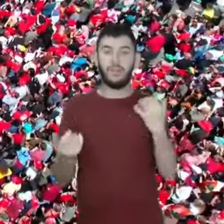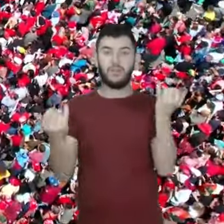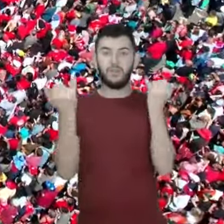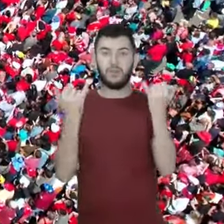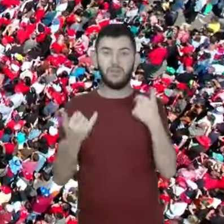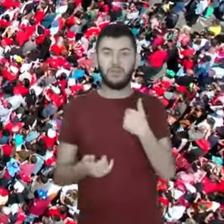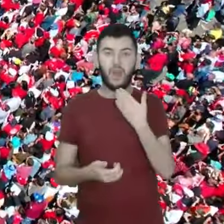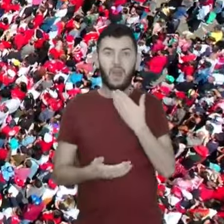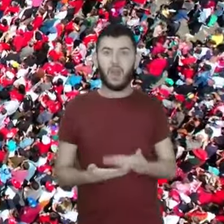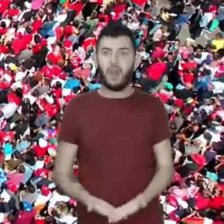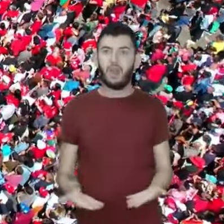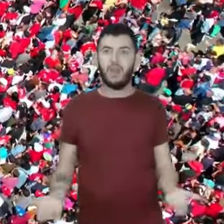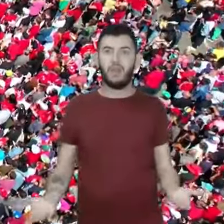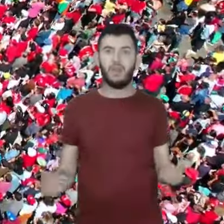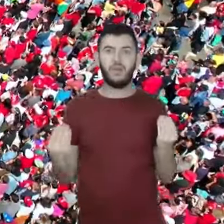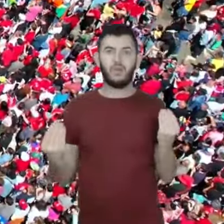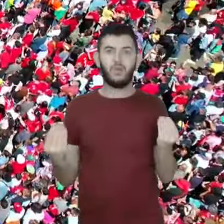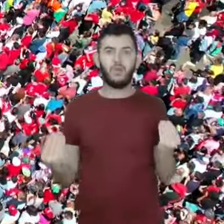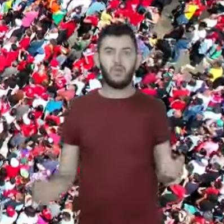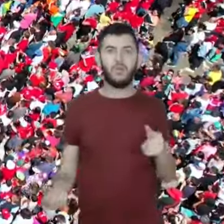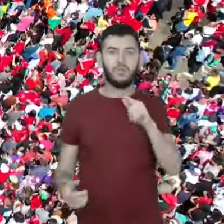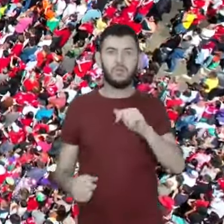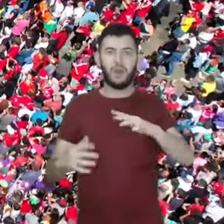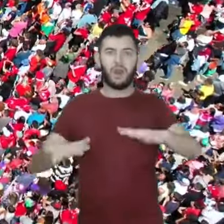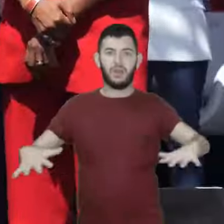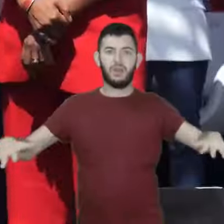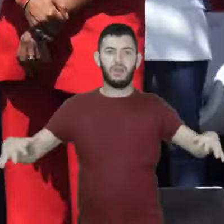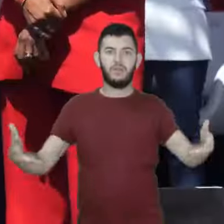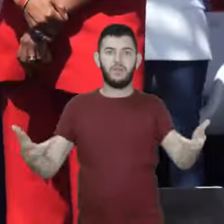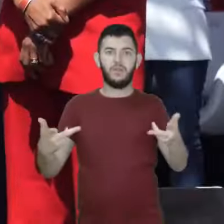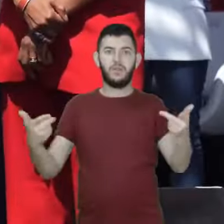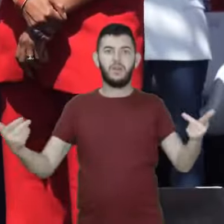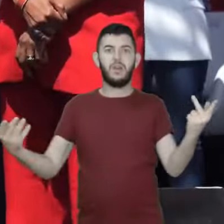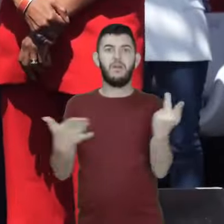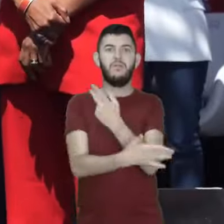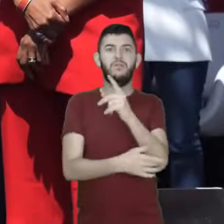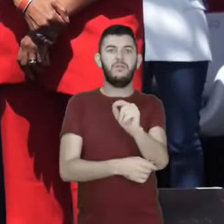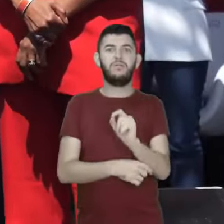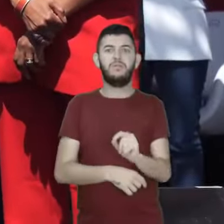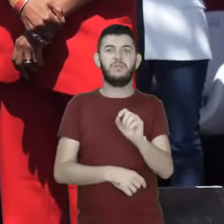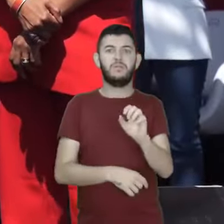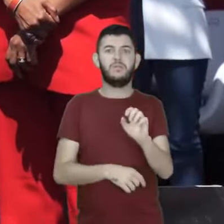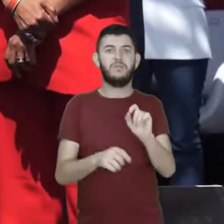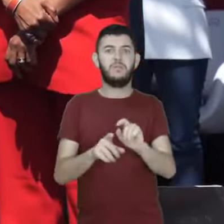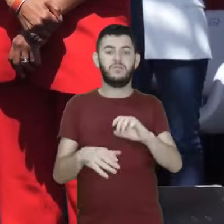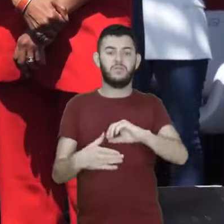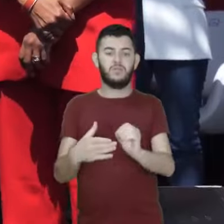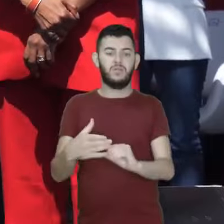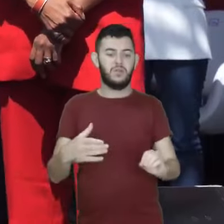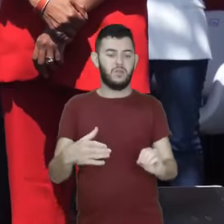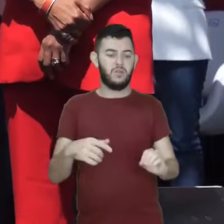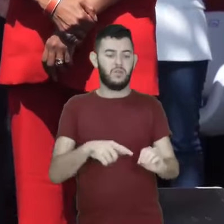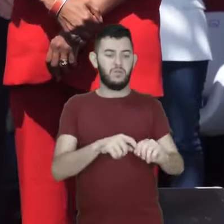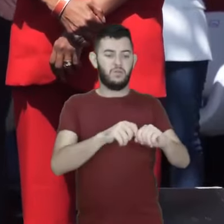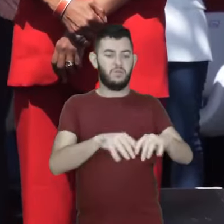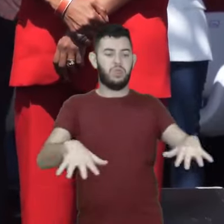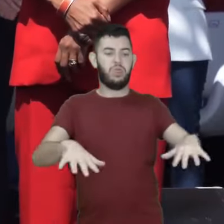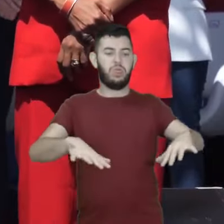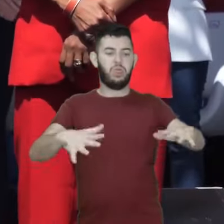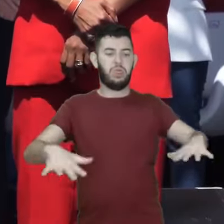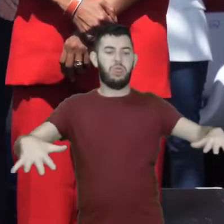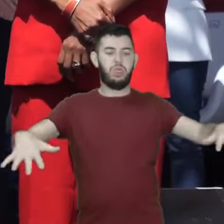praias bonitas o esgoto é jogado in natura dentro da praia, eu fico imaginando,